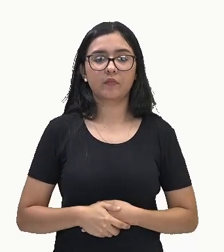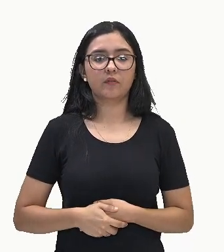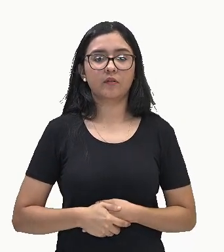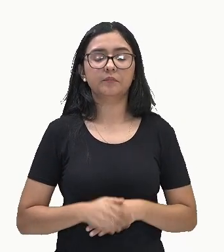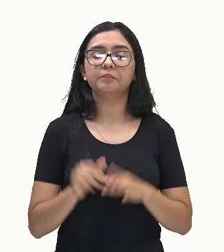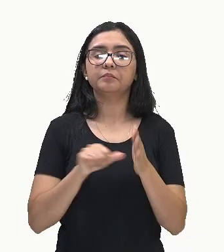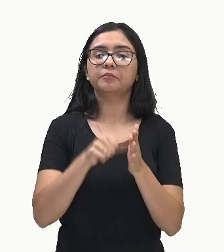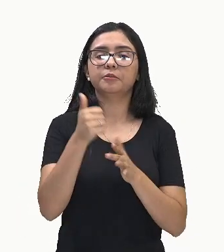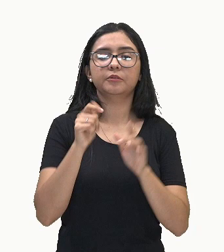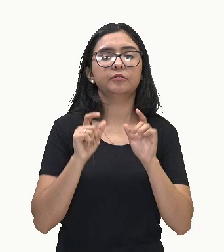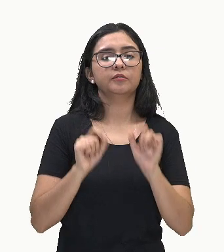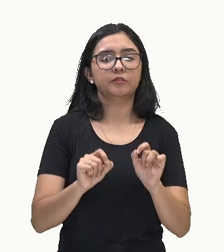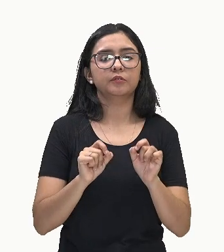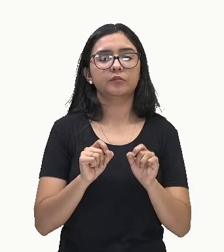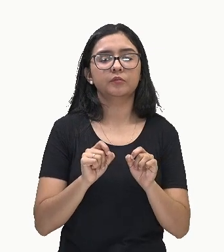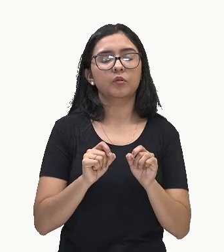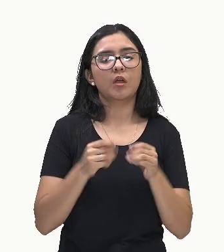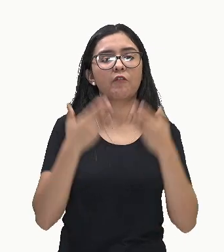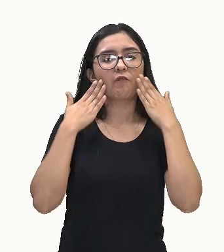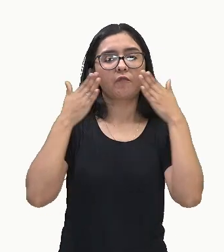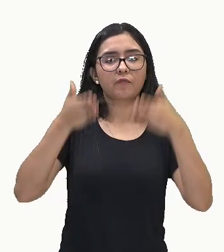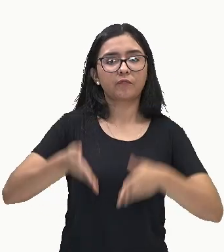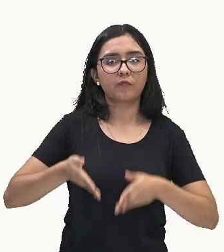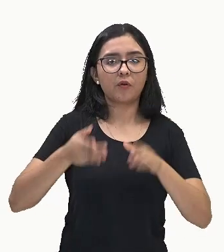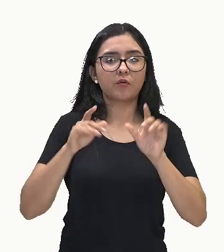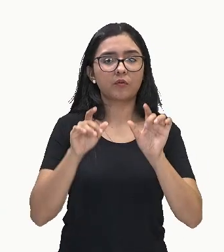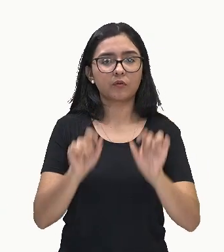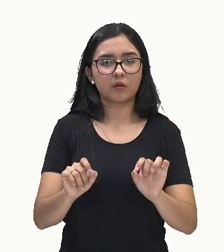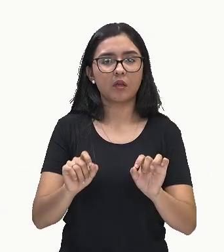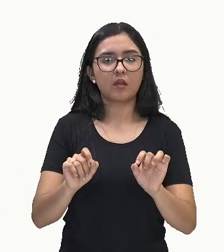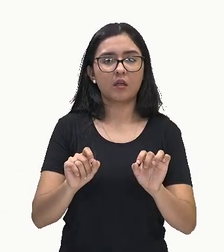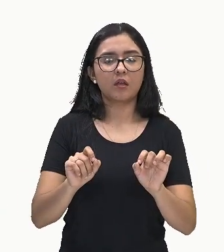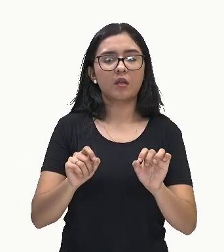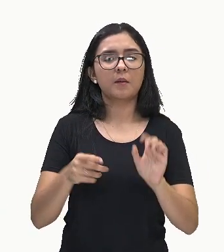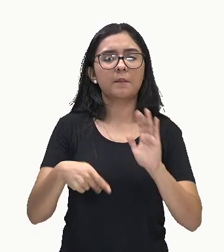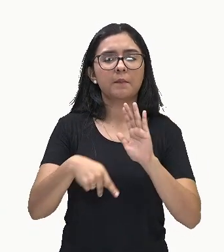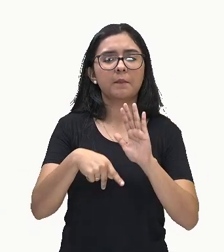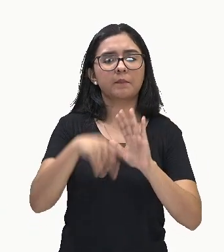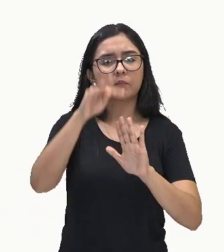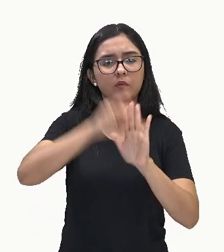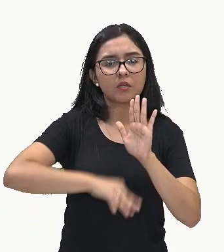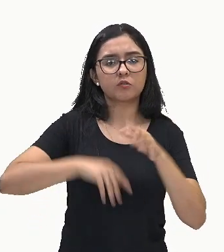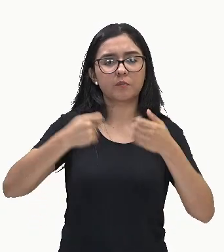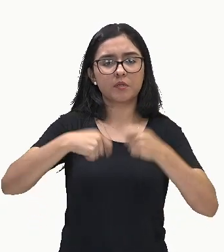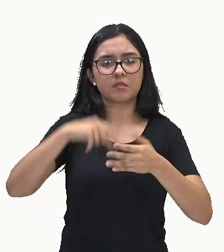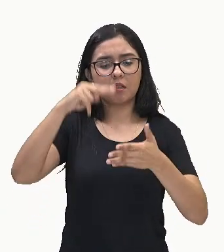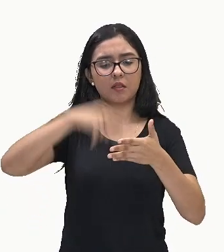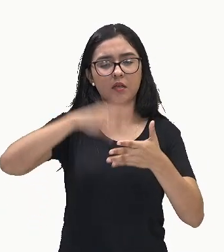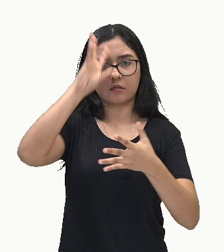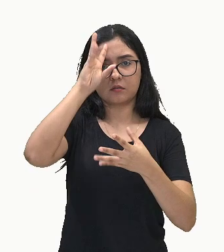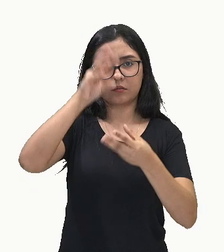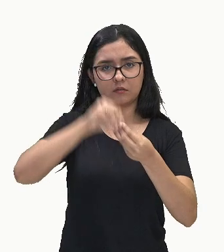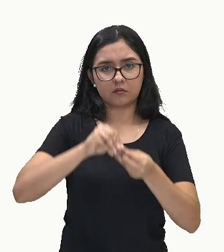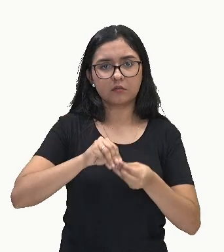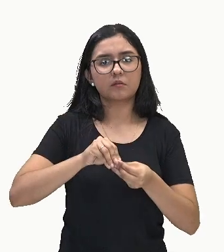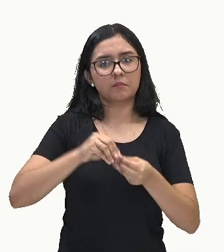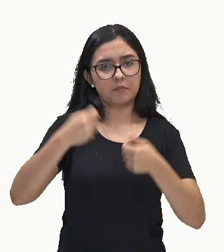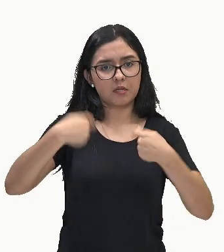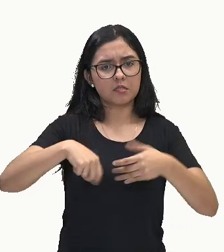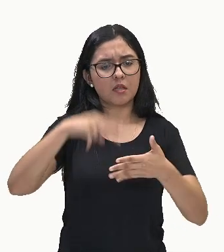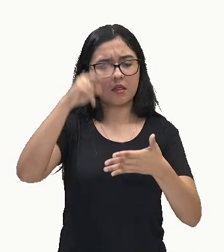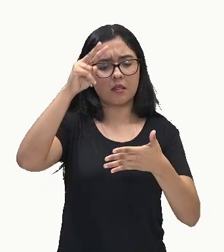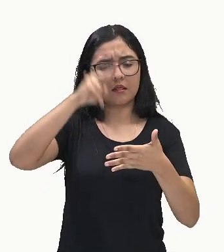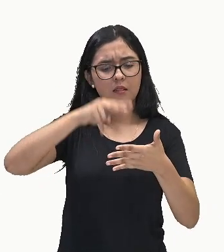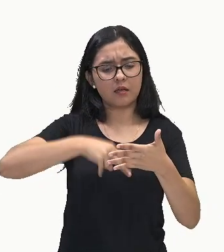primeiramente né como se trata de uma uma questão interpretativa né é necessário que se faça uma leitura